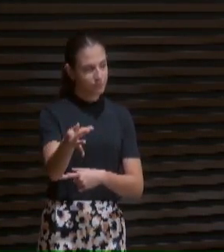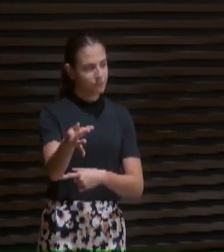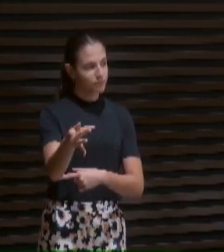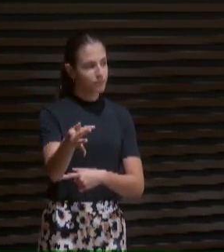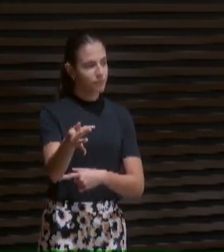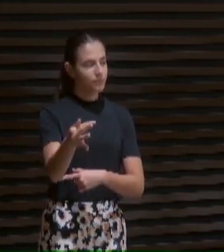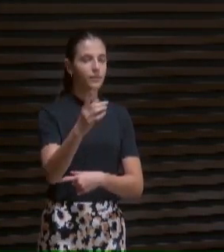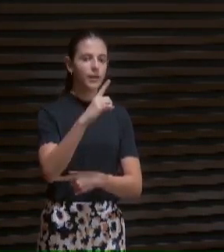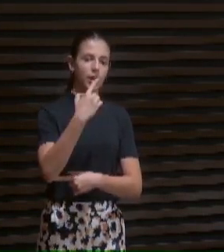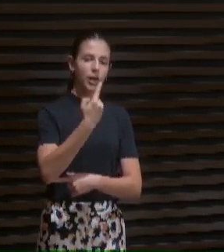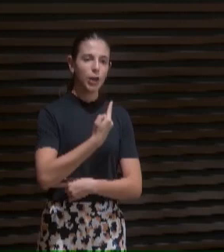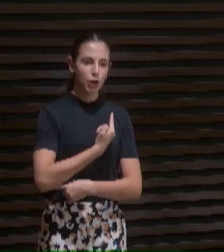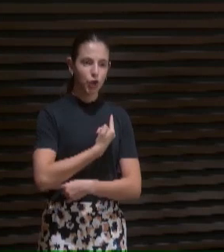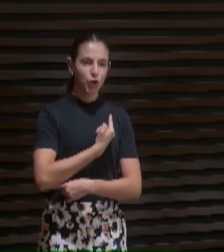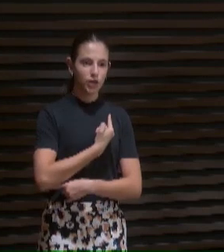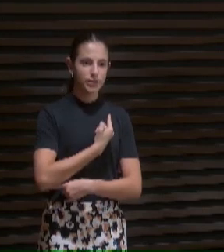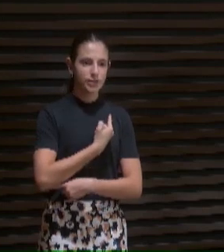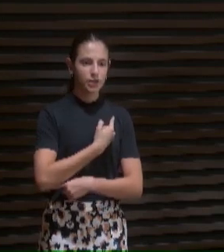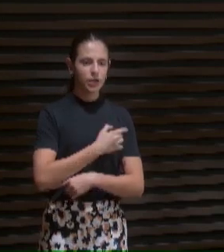E nós estamos num intervalo.